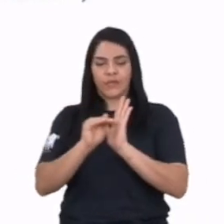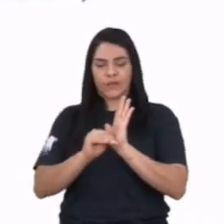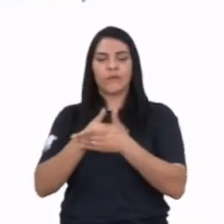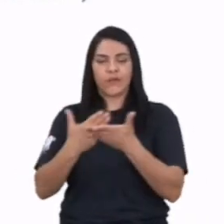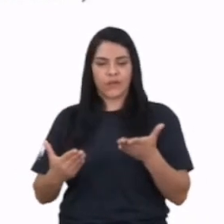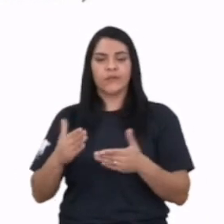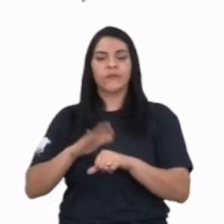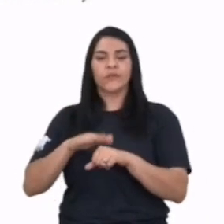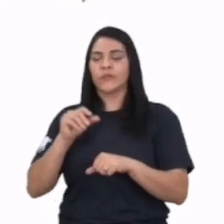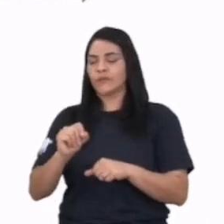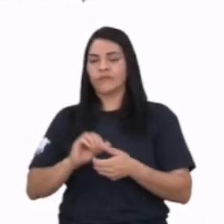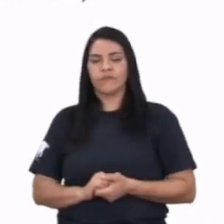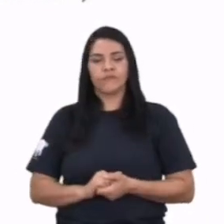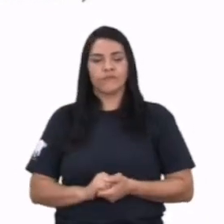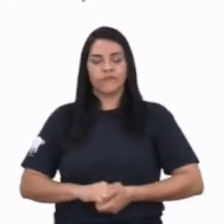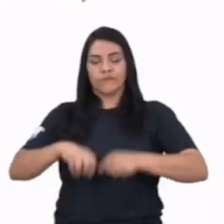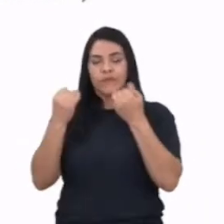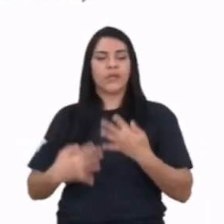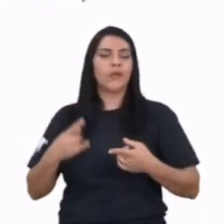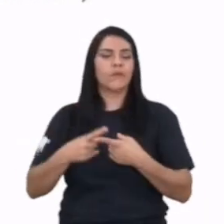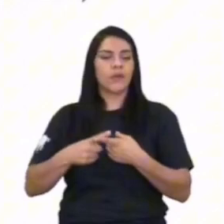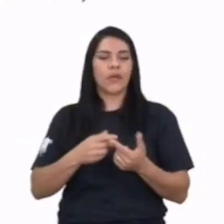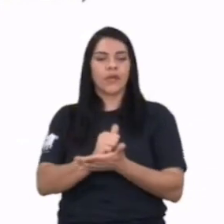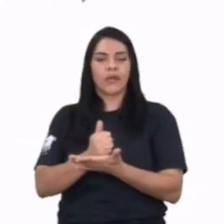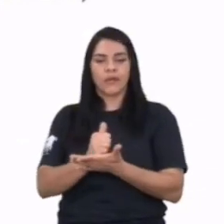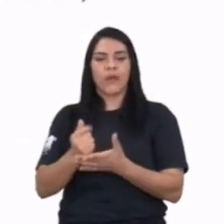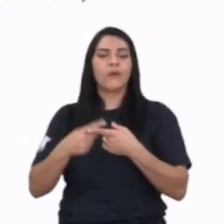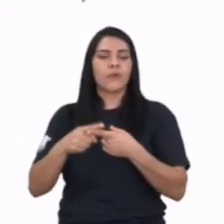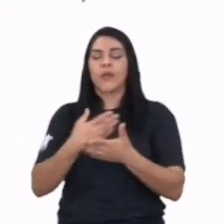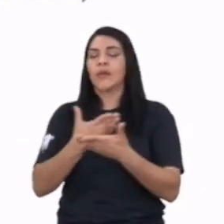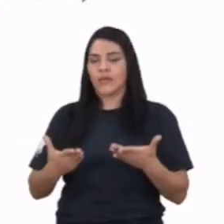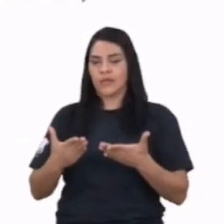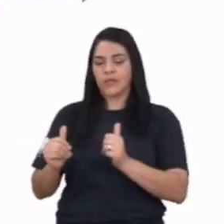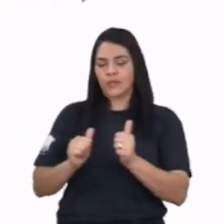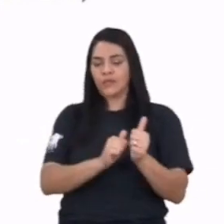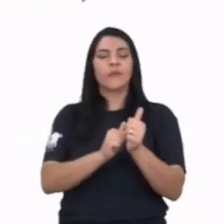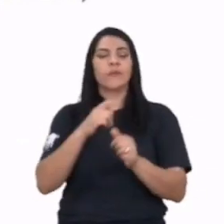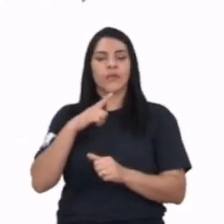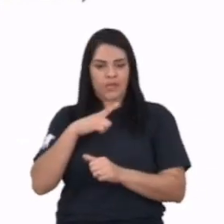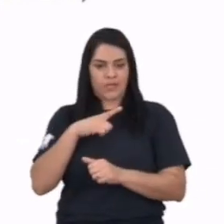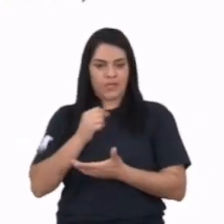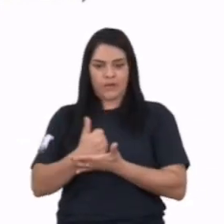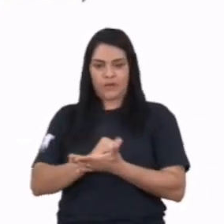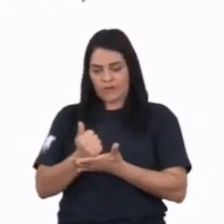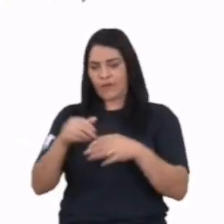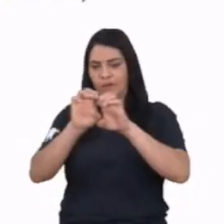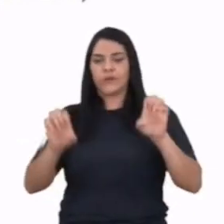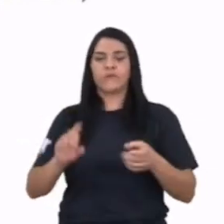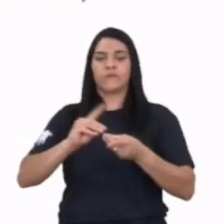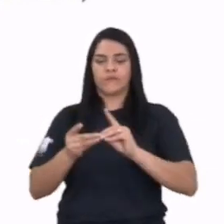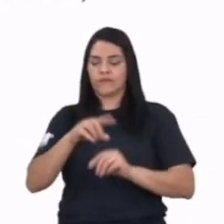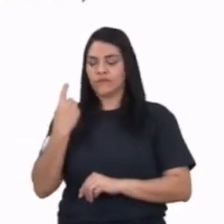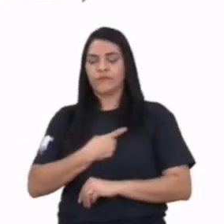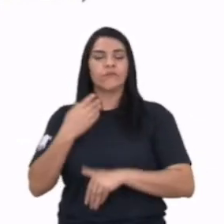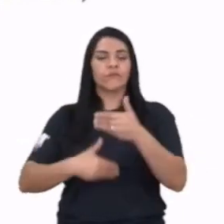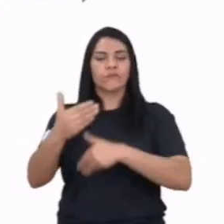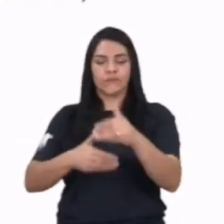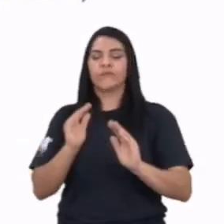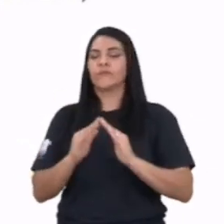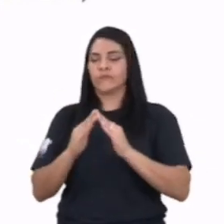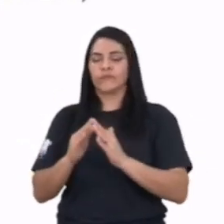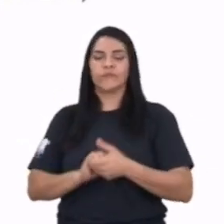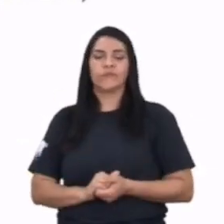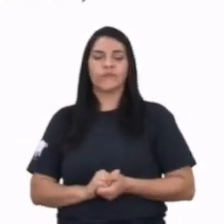setar aqui também uma explicação do porquê gamificar, né? Por que a gente foi nesse caminho de gamificar algumas estruturas didáticas do nosso processo de lição de casa, né? De tarefa de